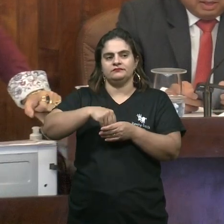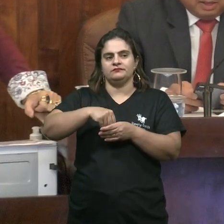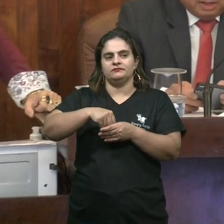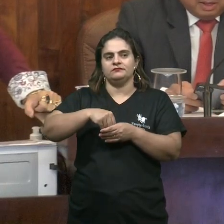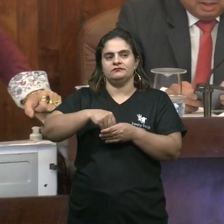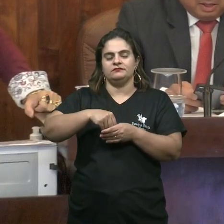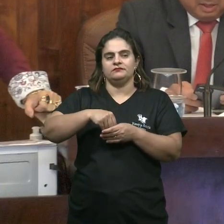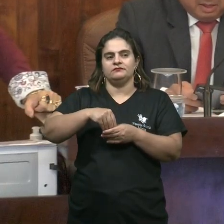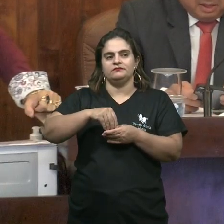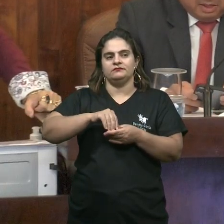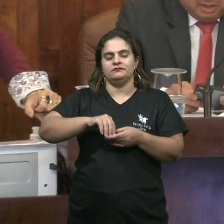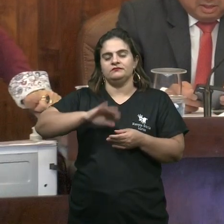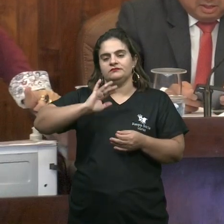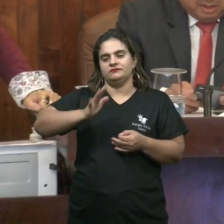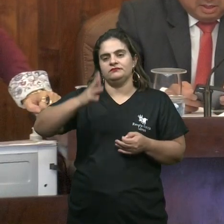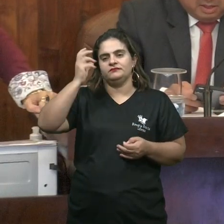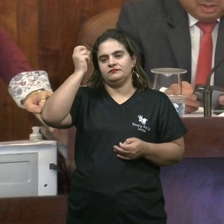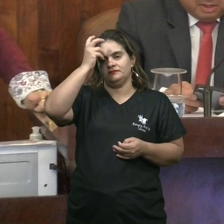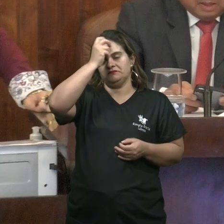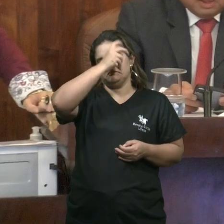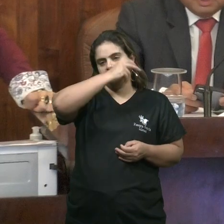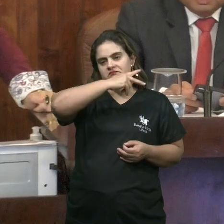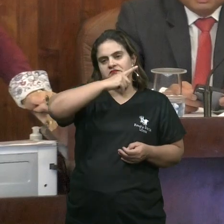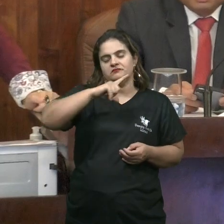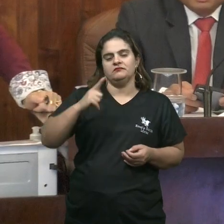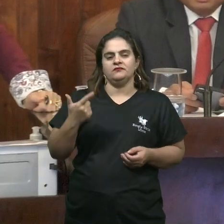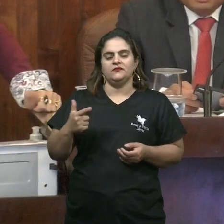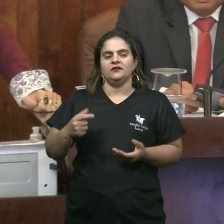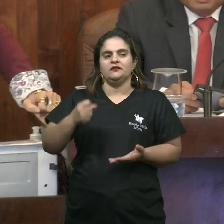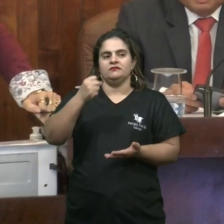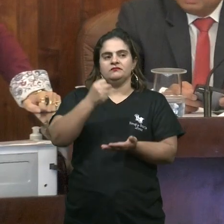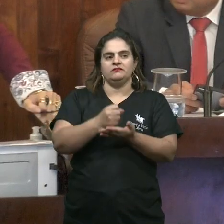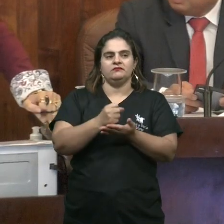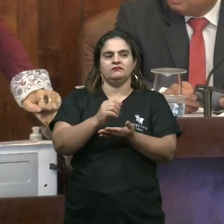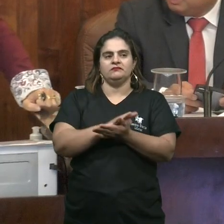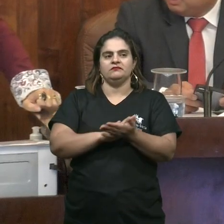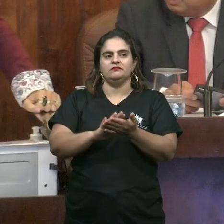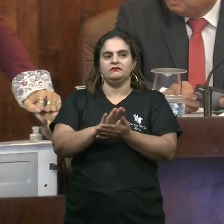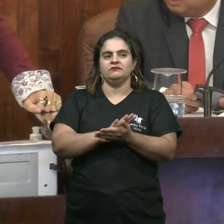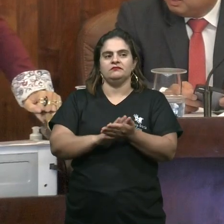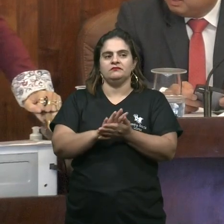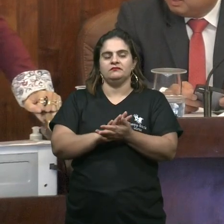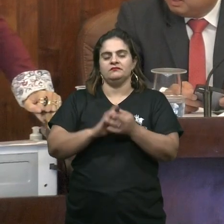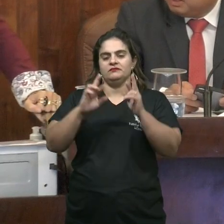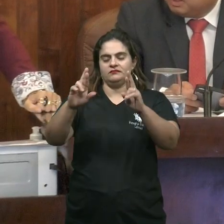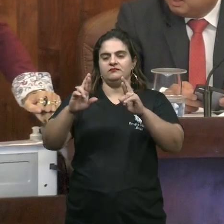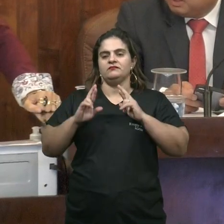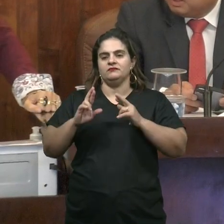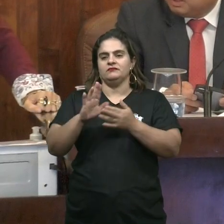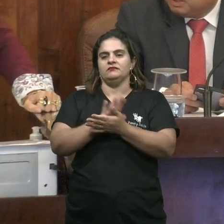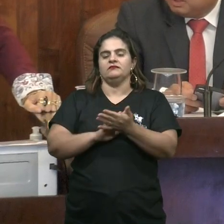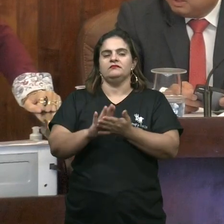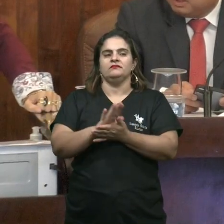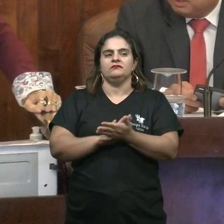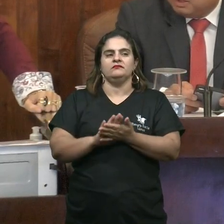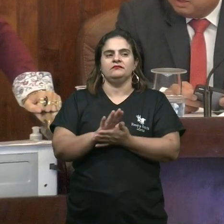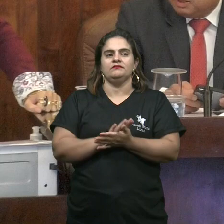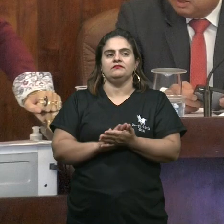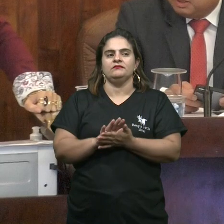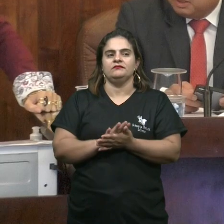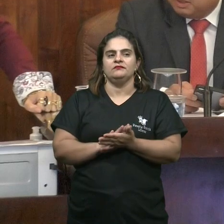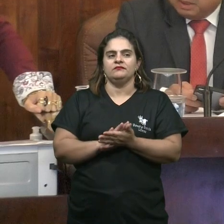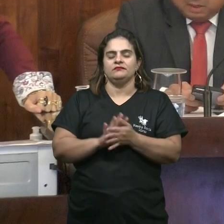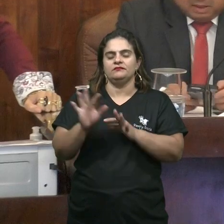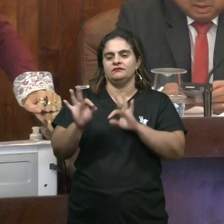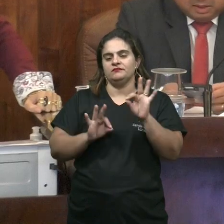promulgada, já que o prefeito se omitiu num total desrespeito a essa casa em todos os projetos, como esse de V. Exª, que é de